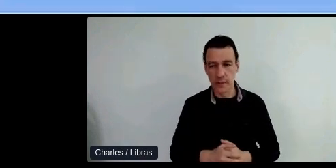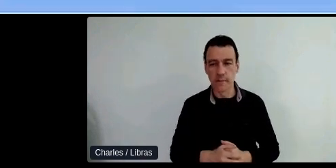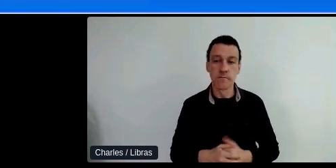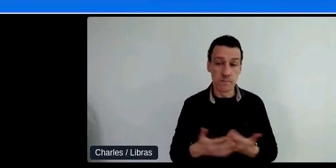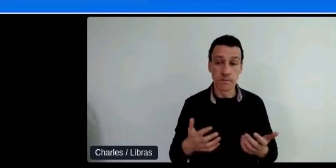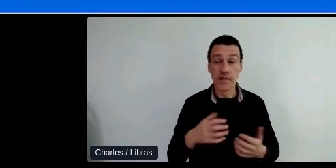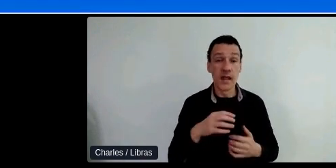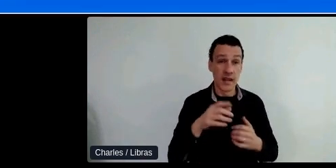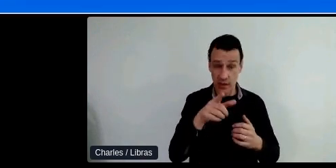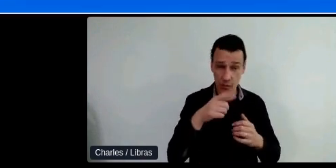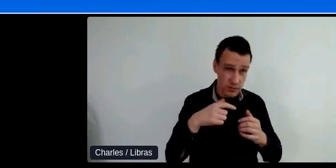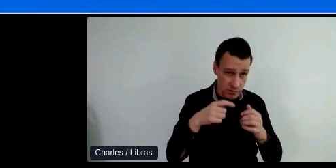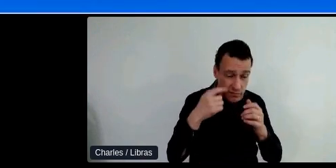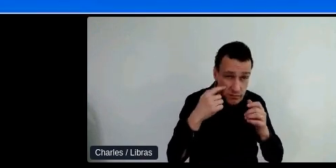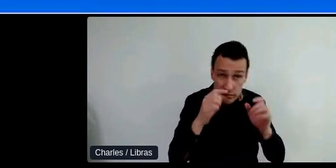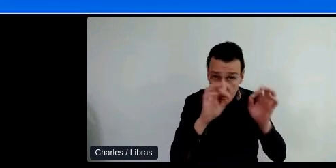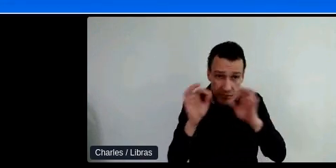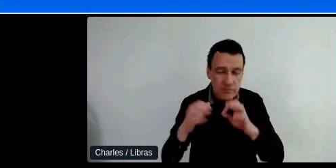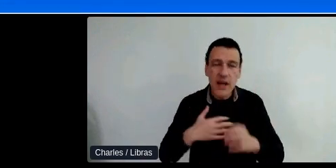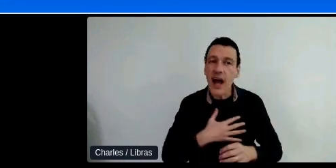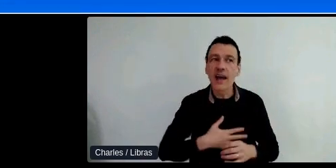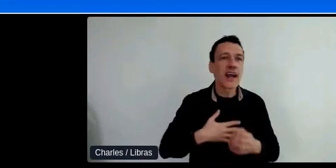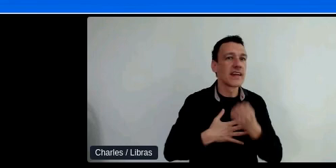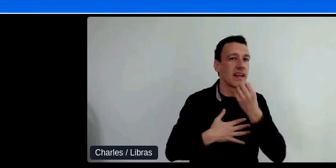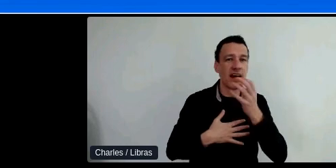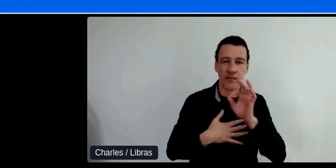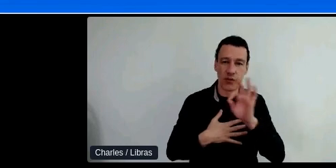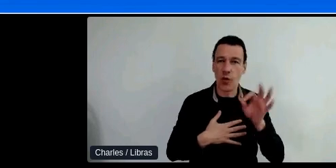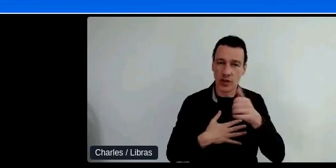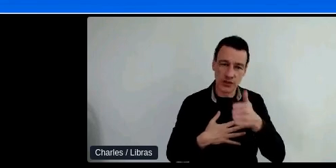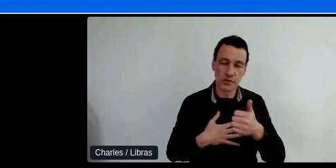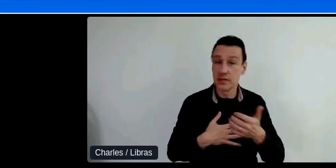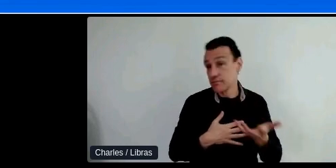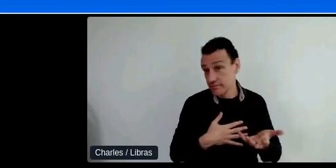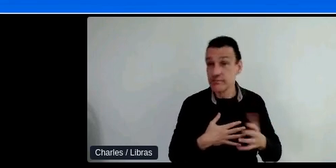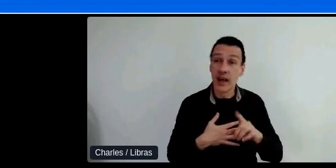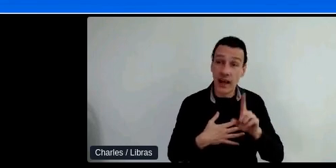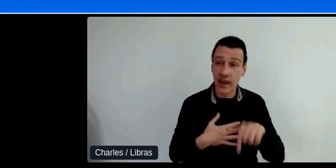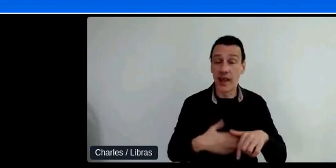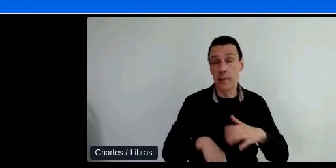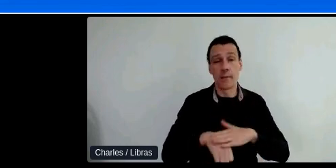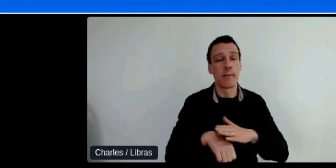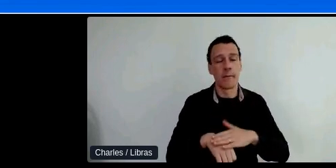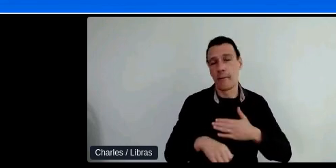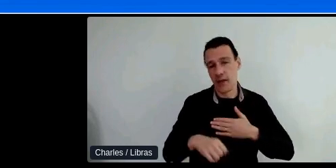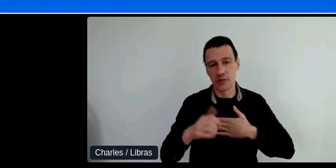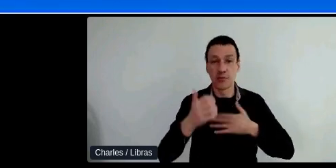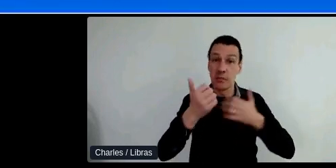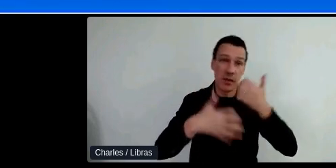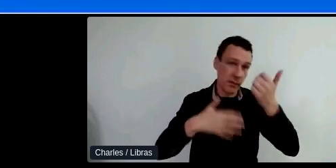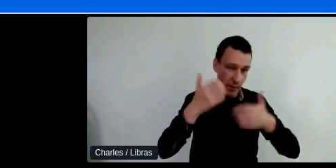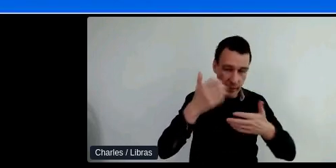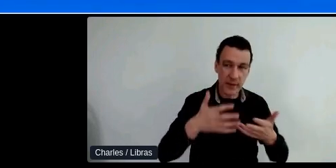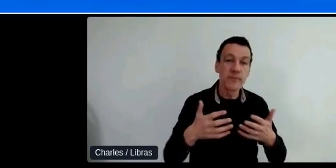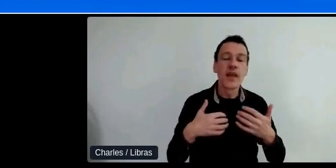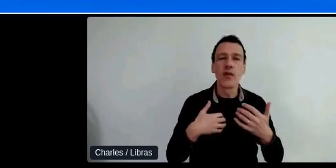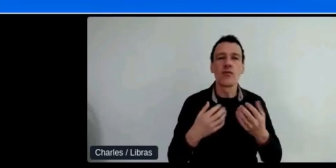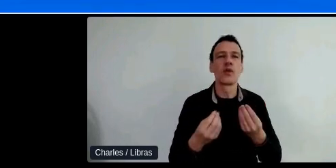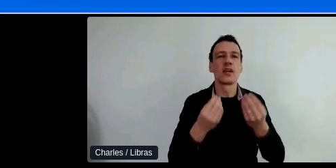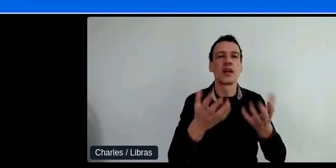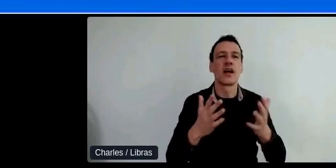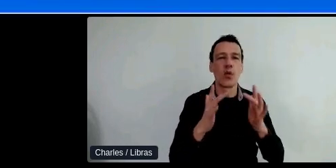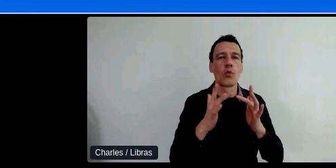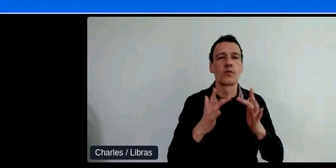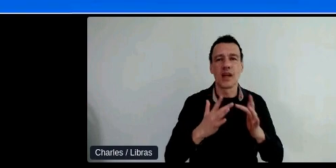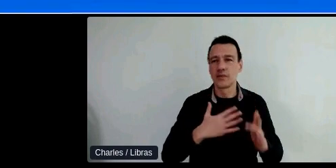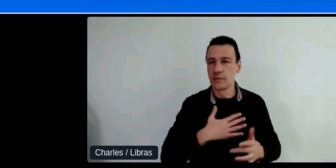né? Então, é isso que eu gostaria de falar para vocês. Ficam aqui meus contatos, tá? Vai